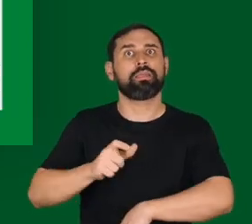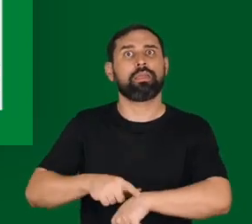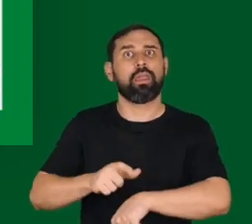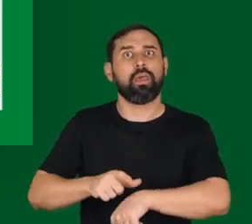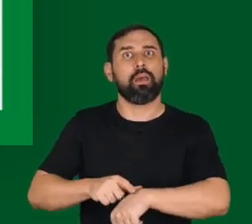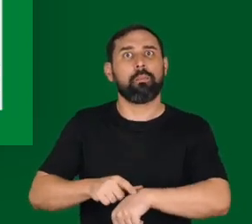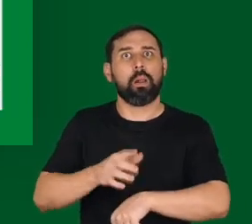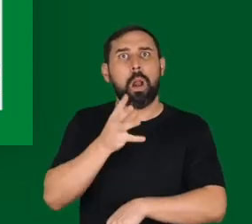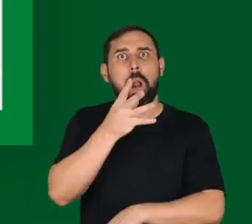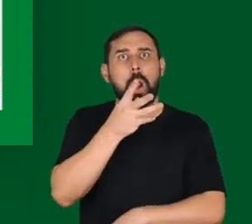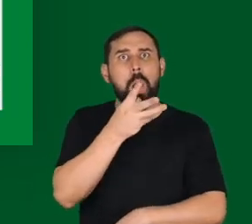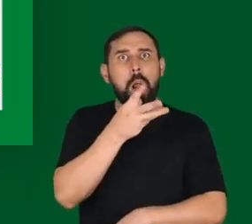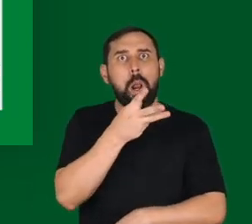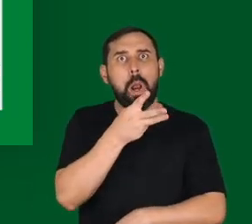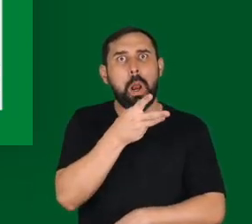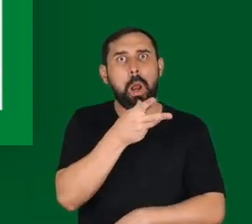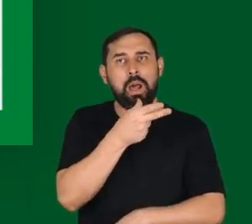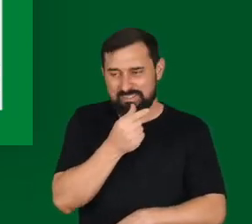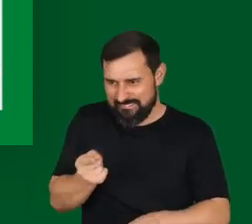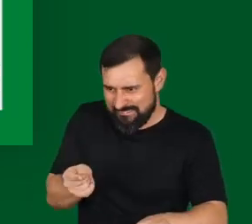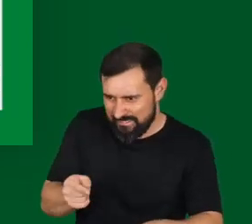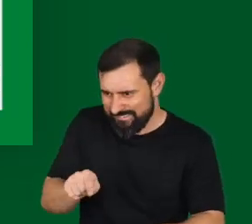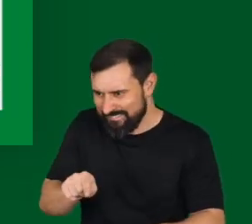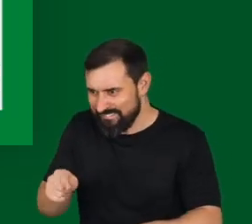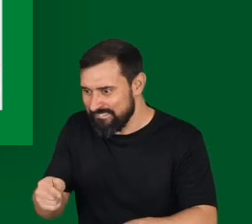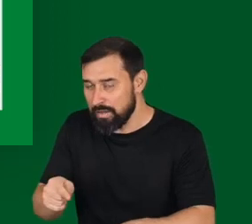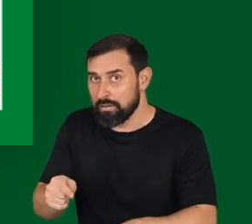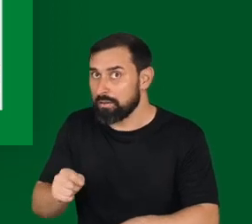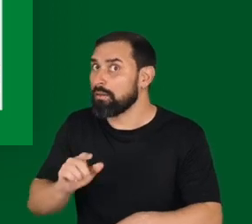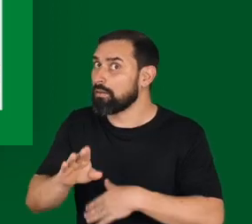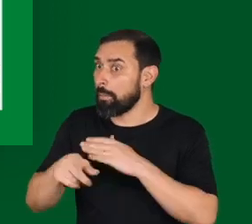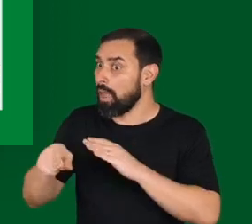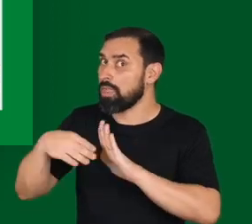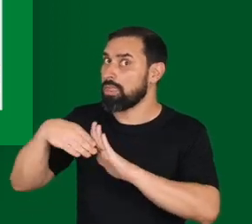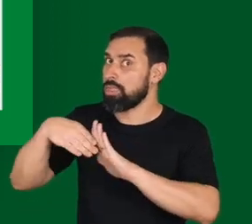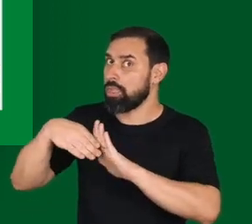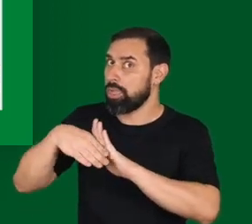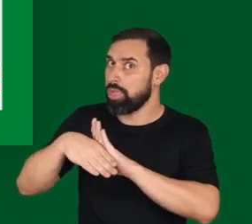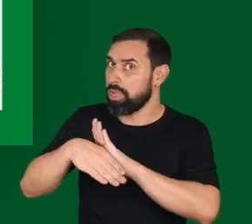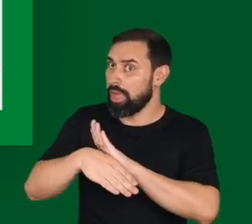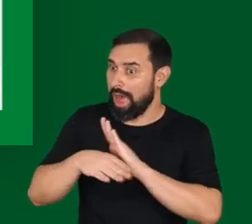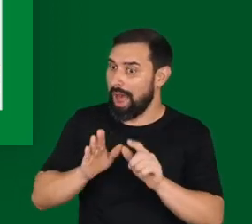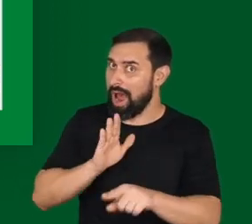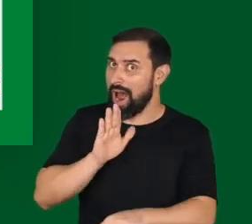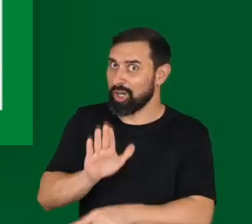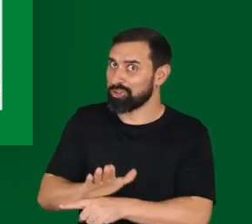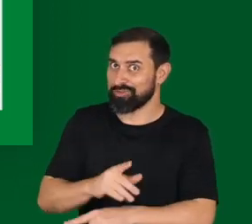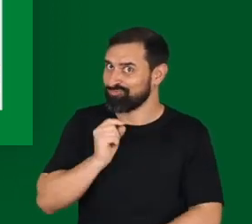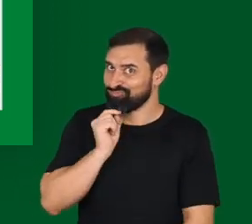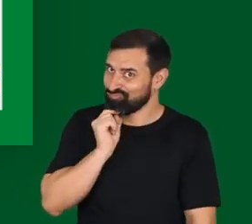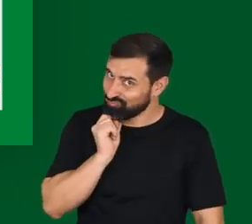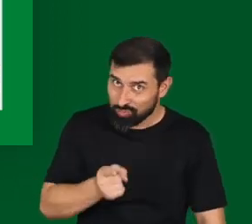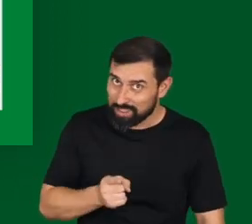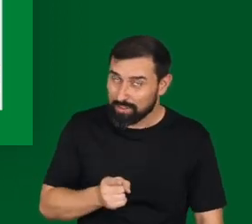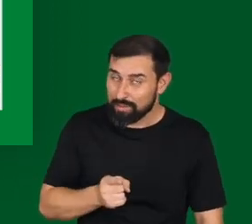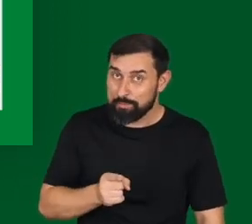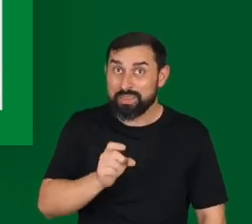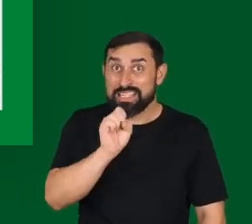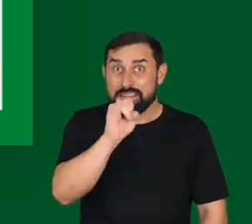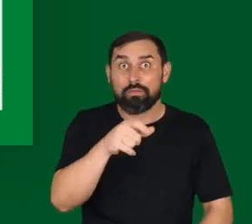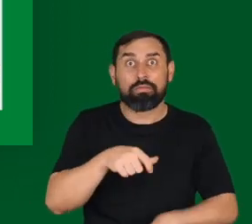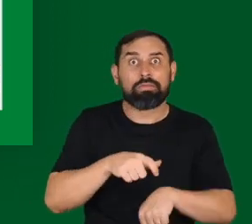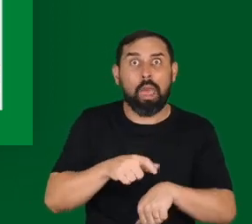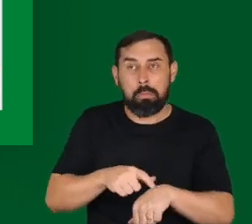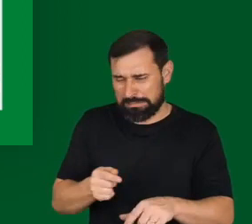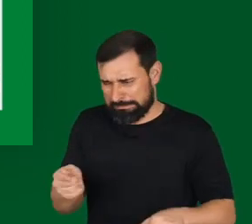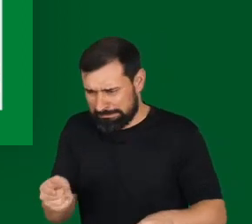desse acesso, o custo-benefício do tempo ali, de perda de tempo na cena, o custo vai ser maior do que o